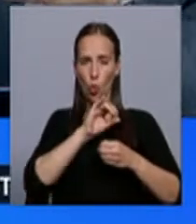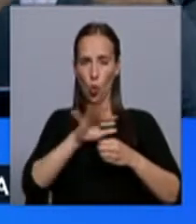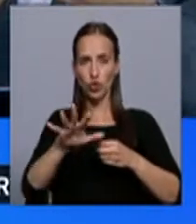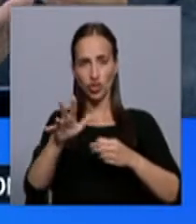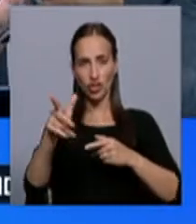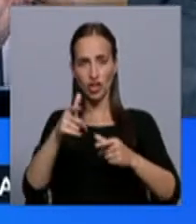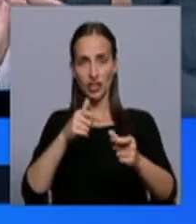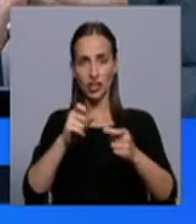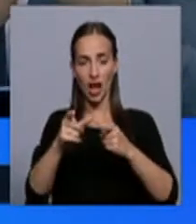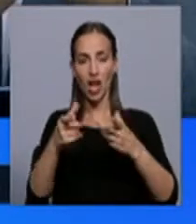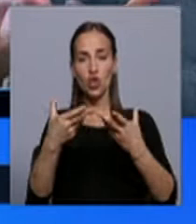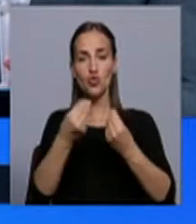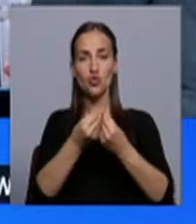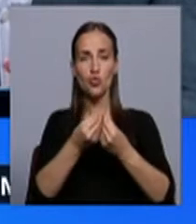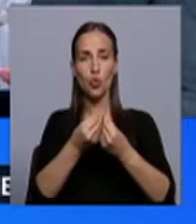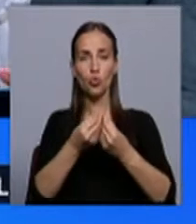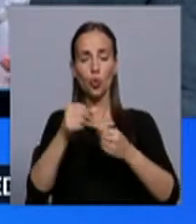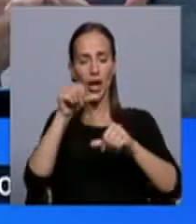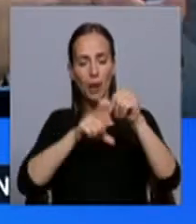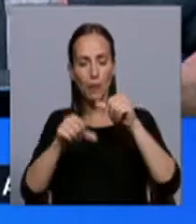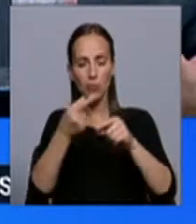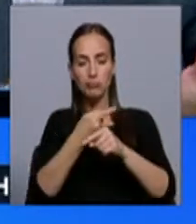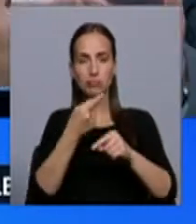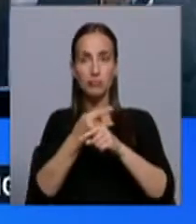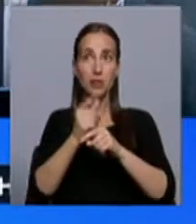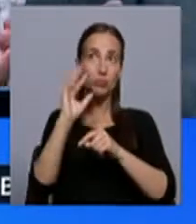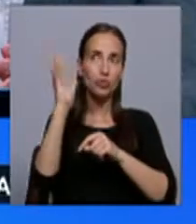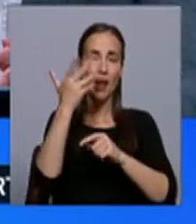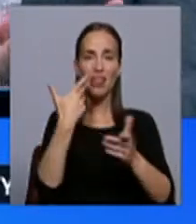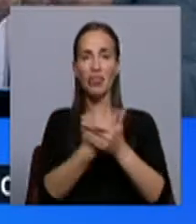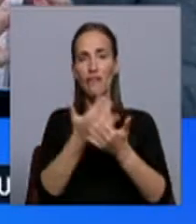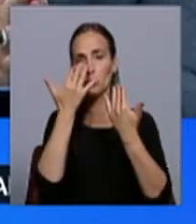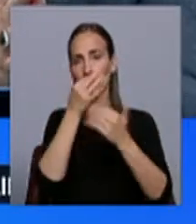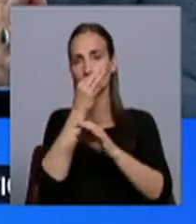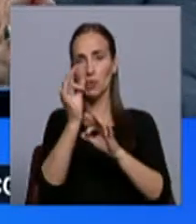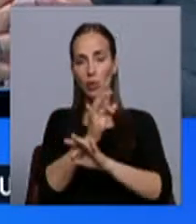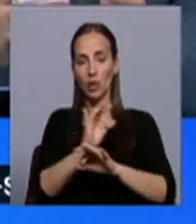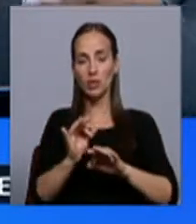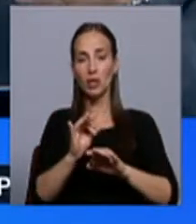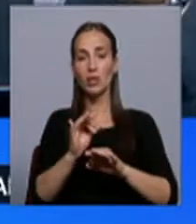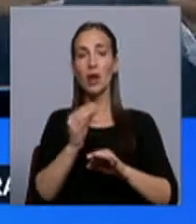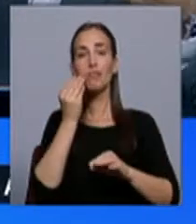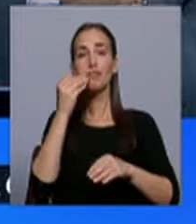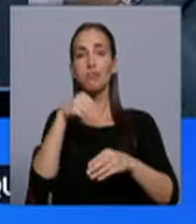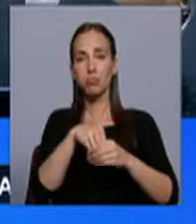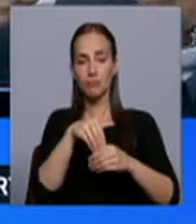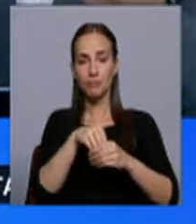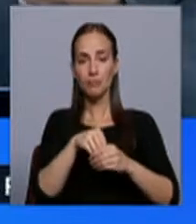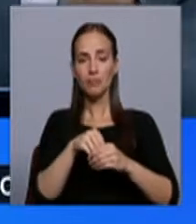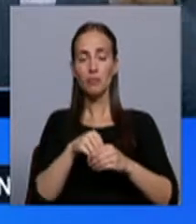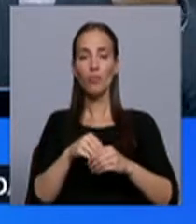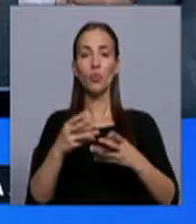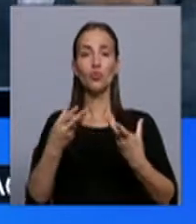descobrir, Cristiana, quando estes exoplanetas passam à frente da sua estrela, a luz da estrela, ao combinar com os elementos químicos da atmosfera,